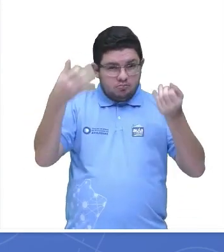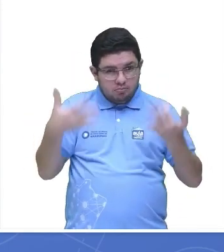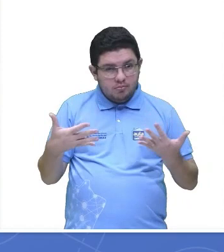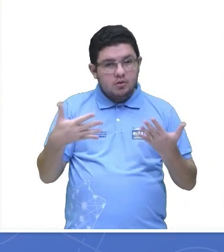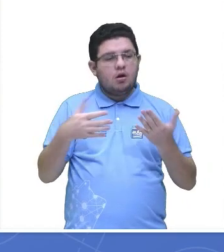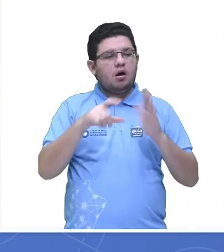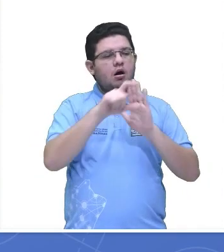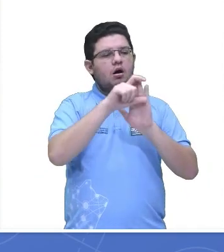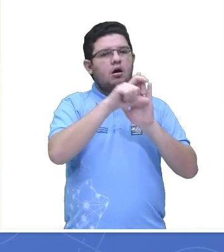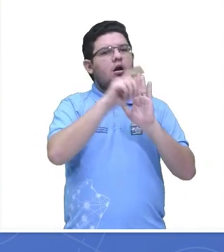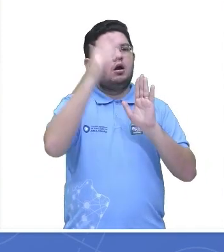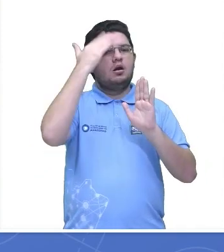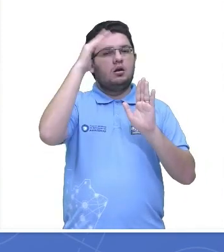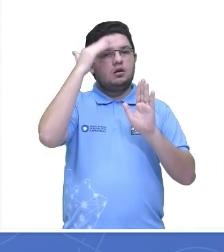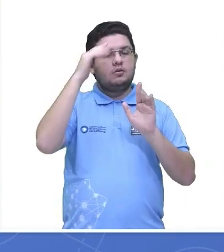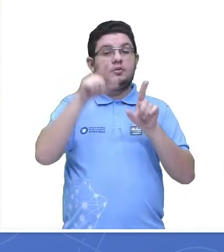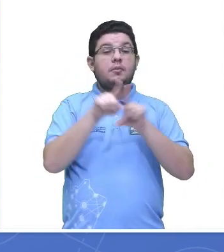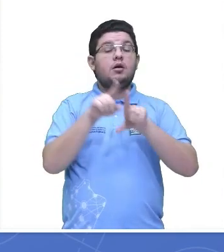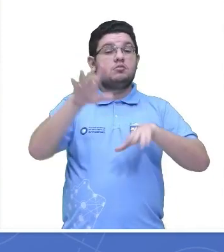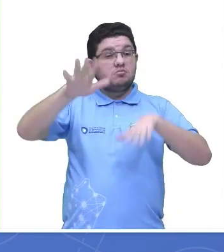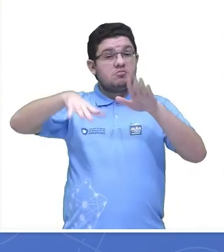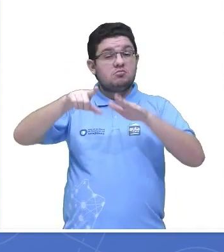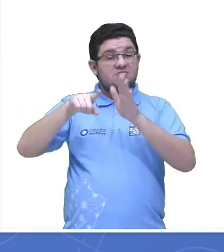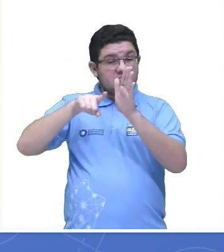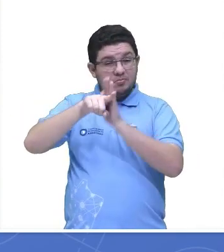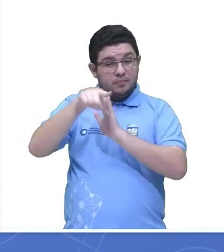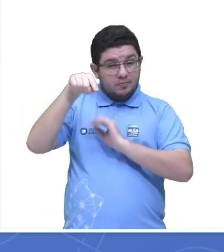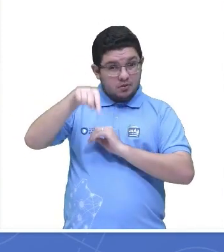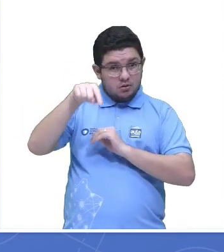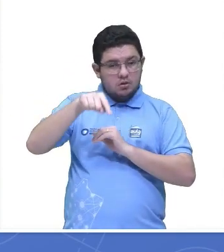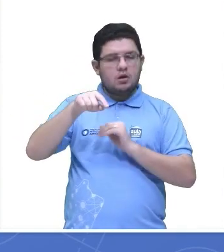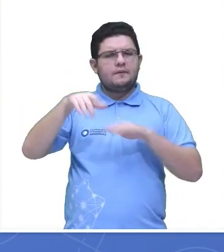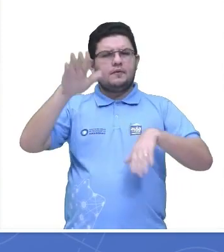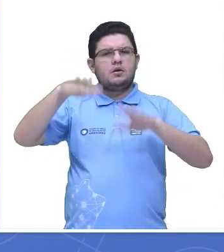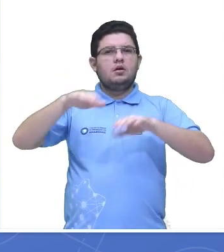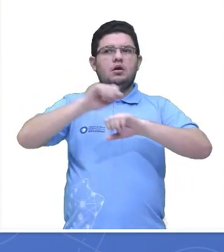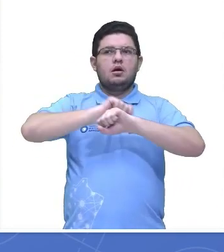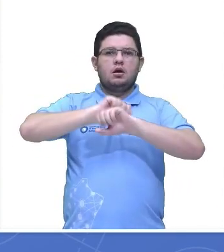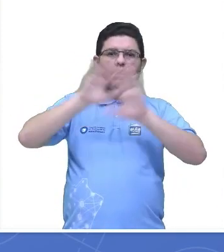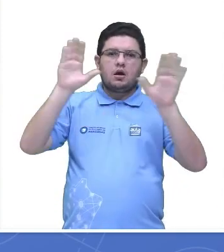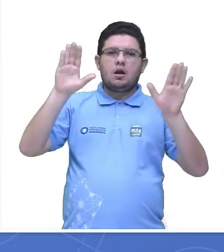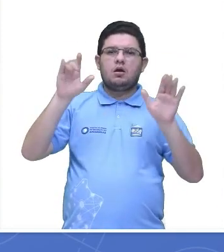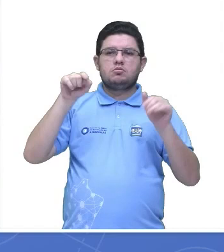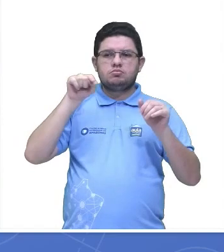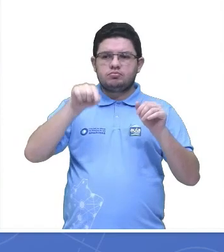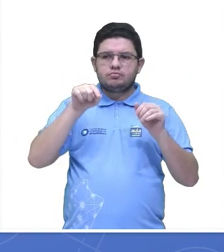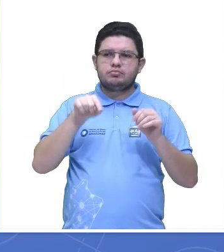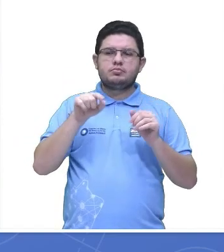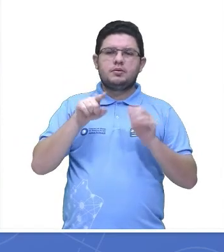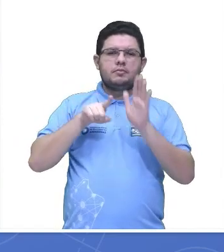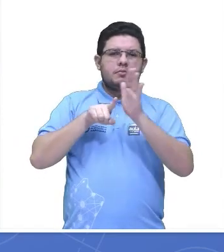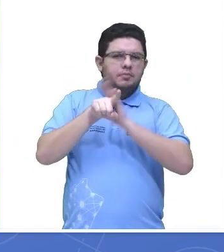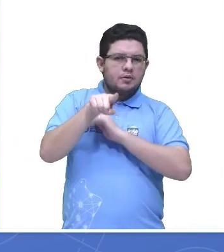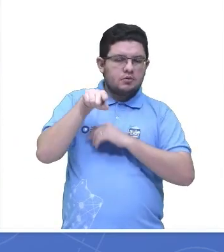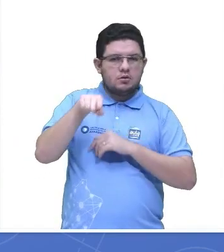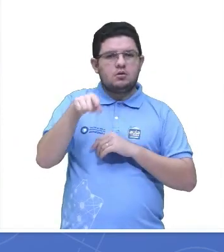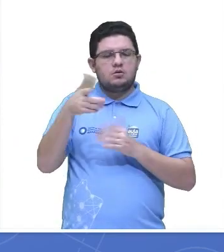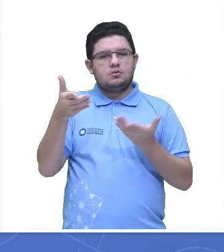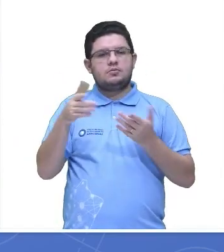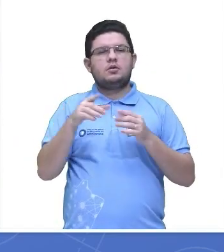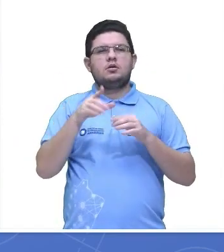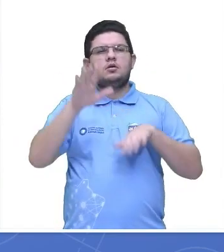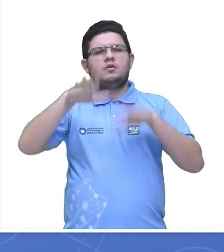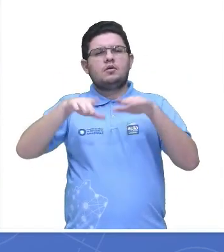que tipo de pergunta é. Às vezes é uma pergunta que a resposta é bem óbvia. Por exemplo, está perguntando sobre encontrar uma data, por